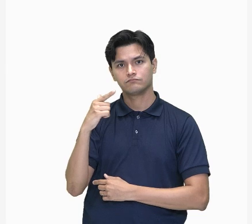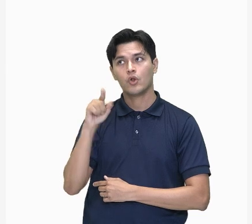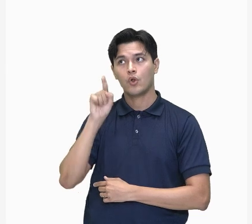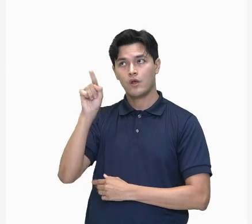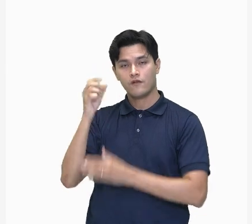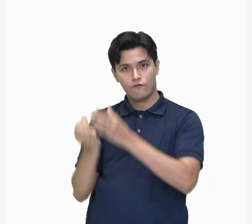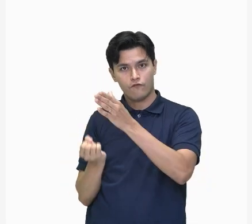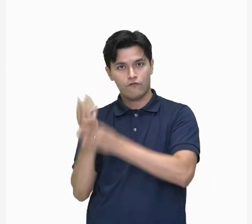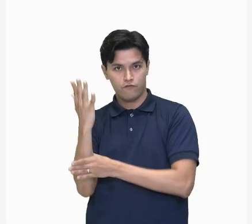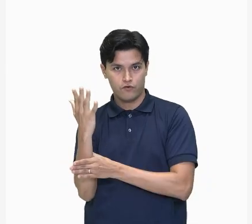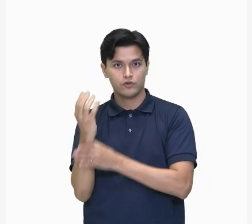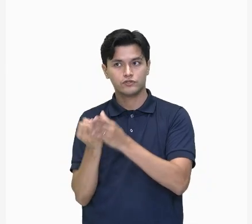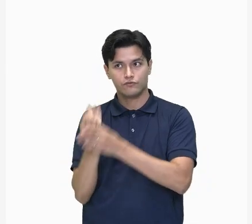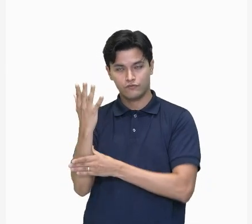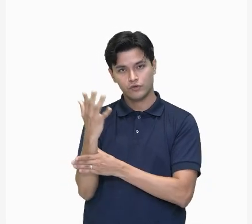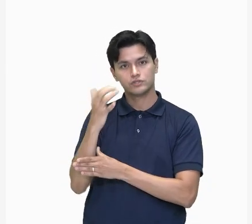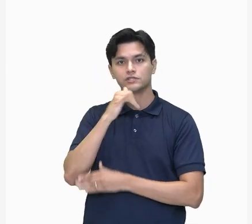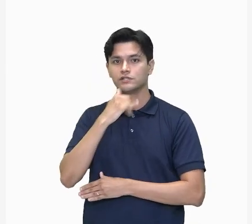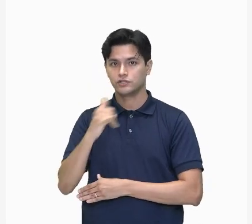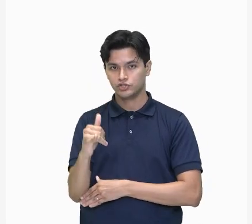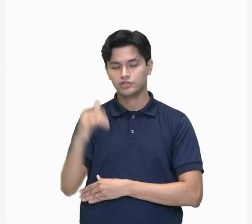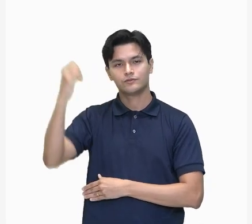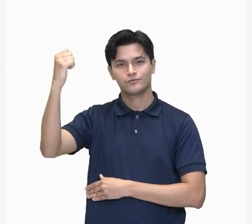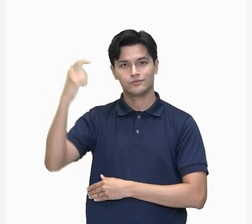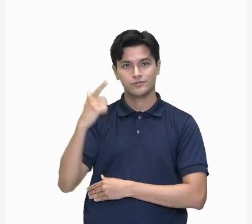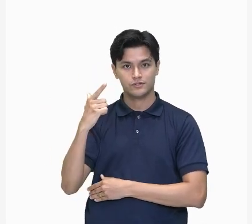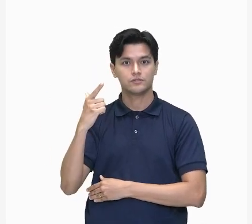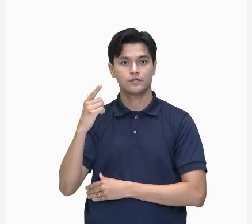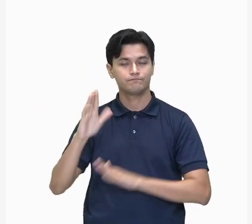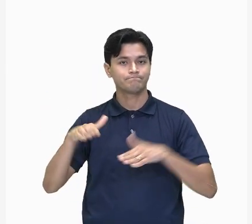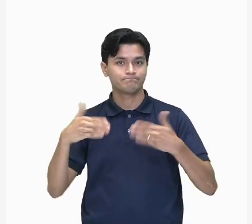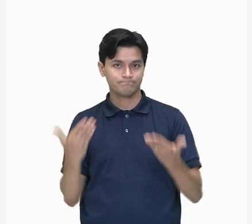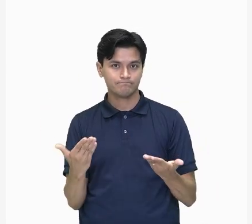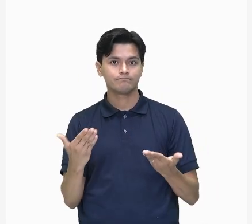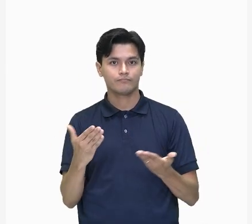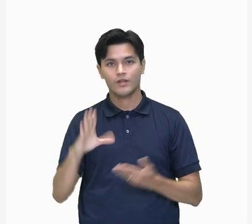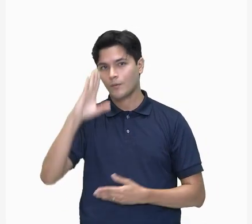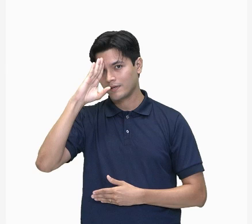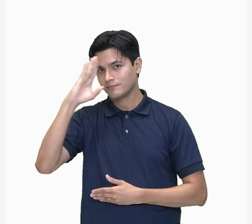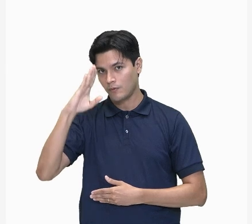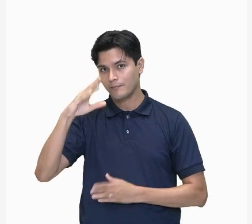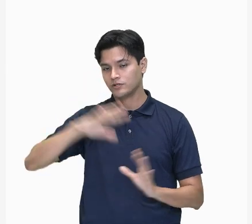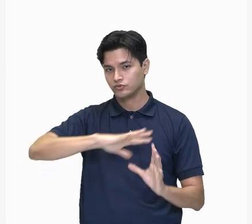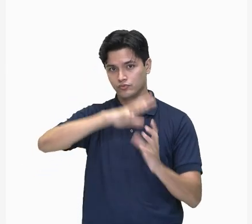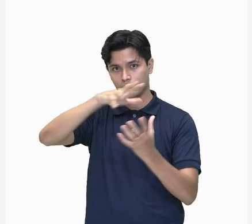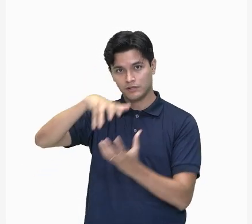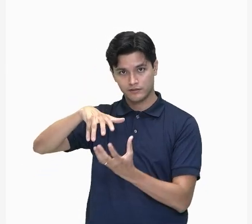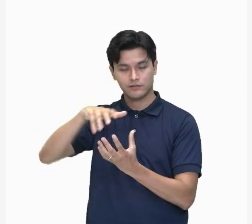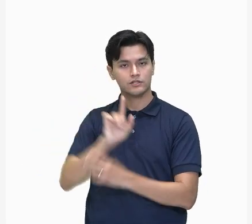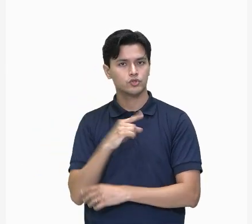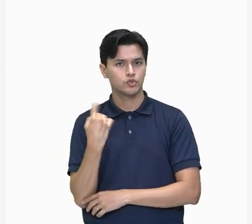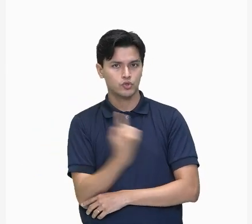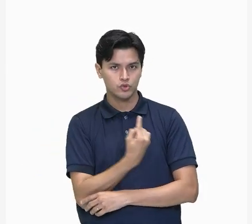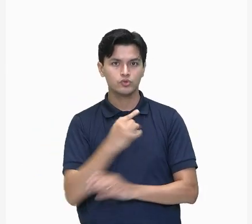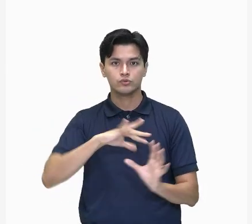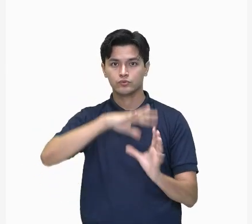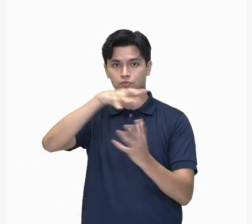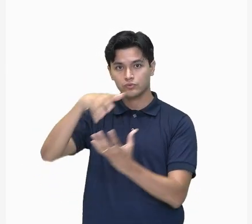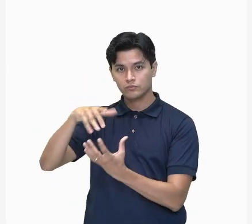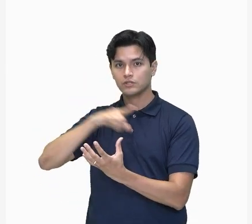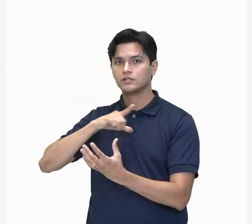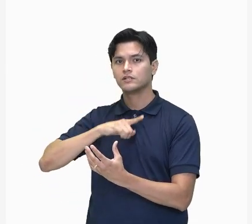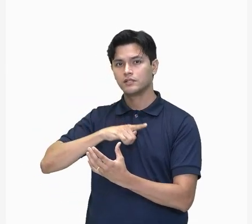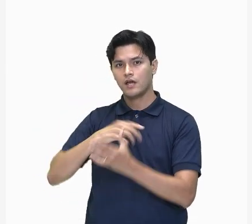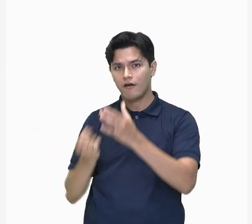fonte energética. Então, a gente observa aí que, primariamente, no nosso planeta, por exemplo, a fonte primária